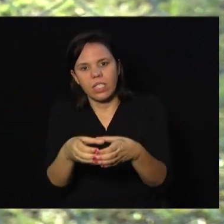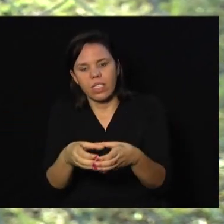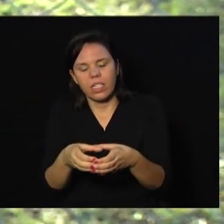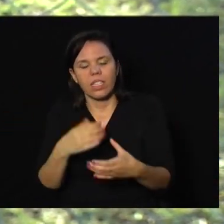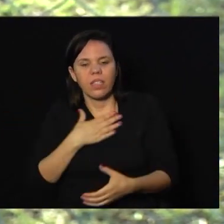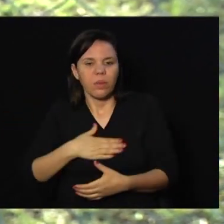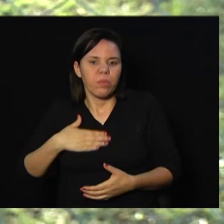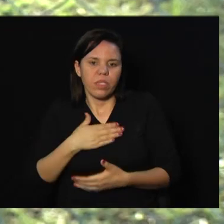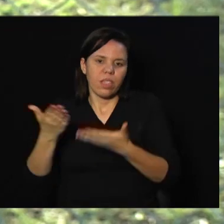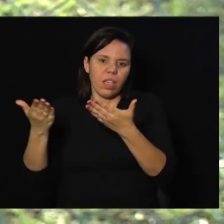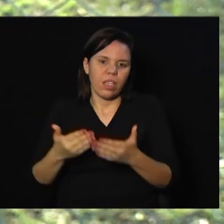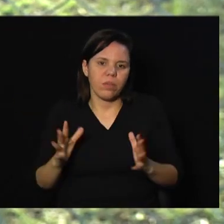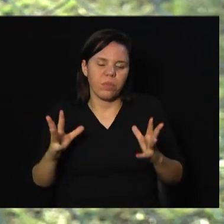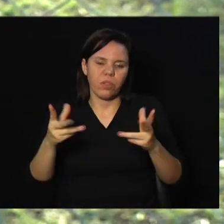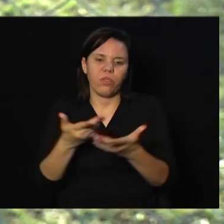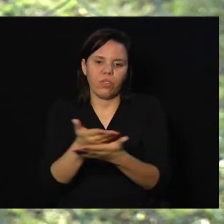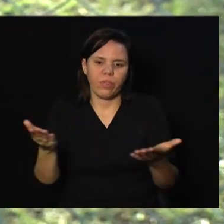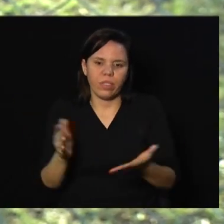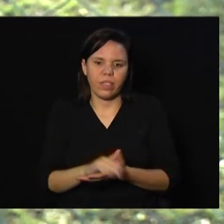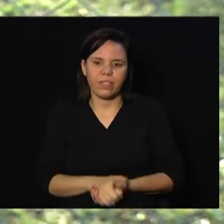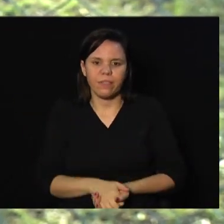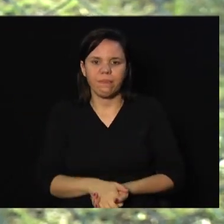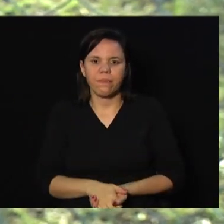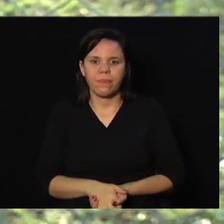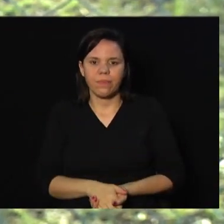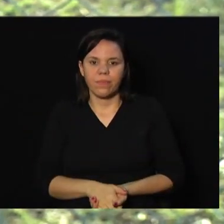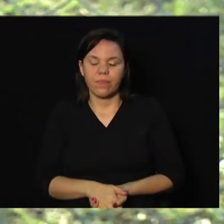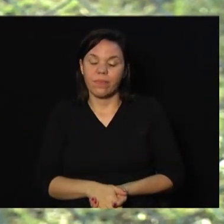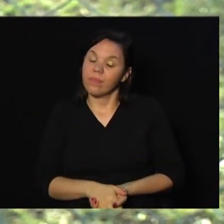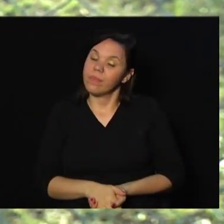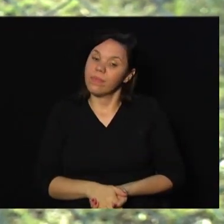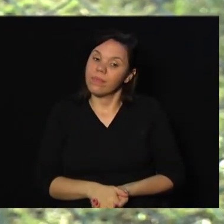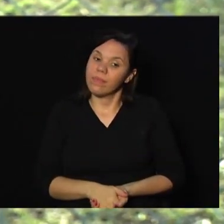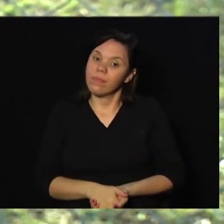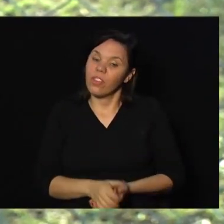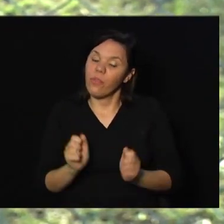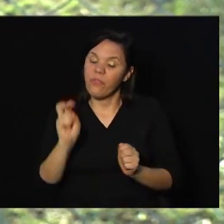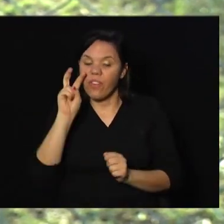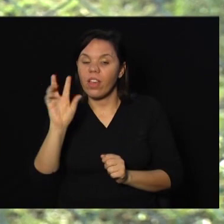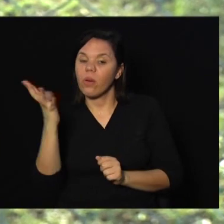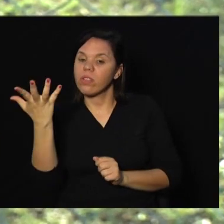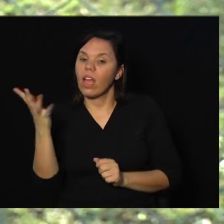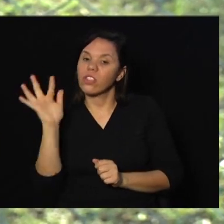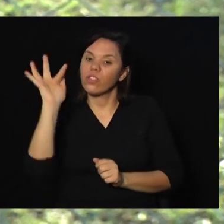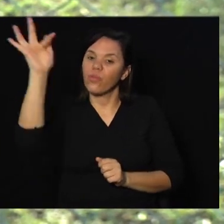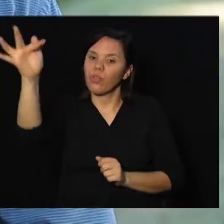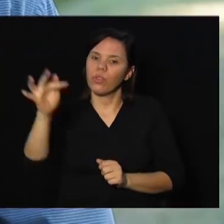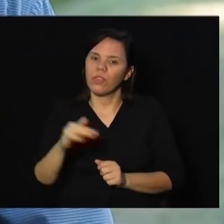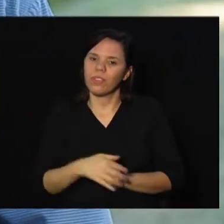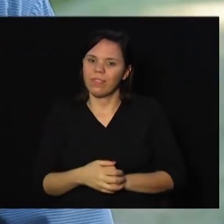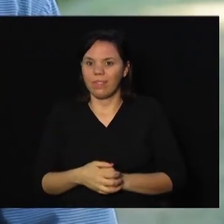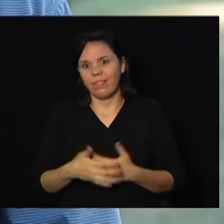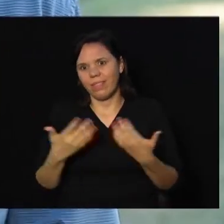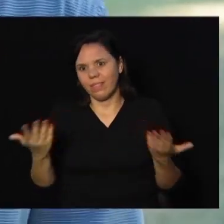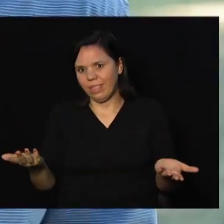um prazer recebê-los todos e vamos ver, né, o futuro que teremos pela frente. Quem